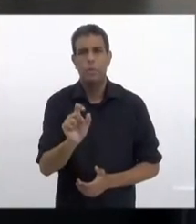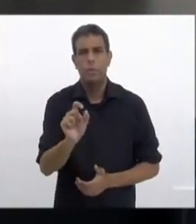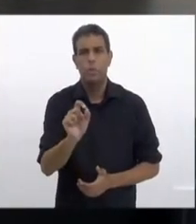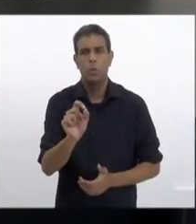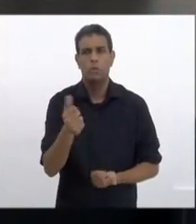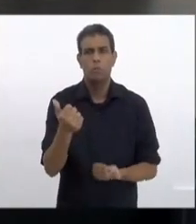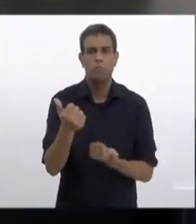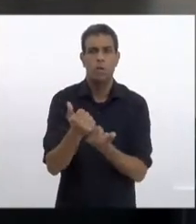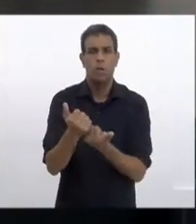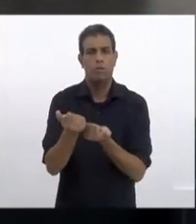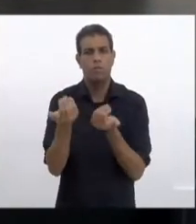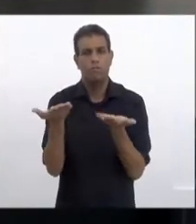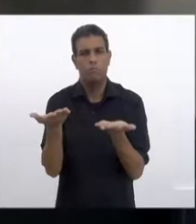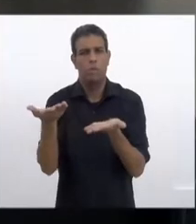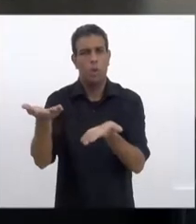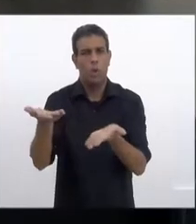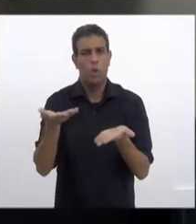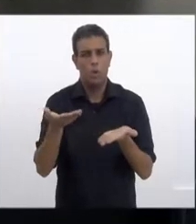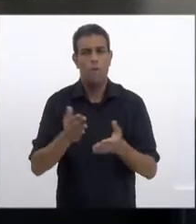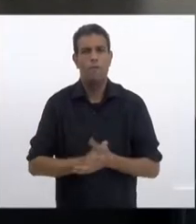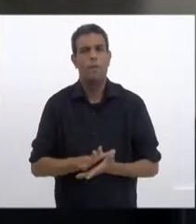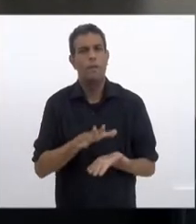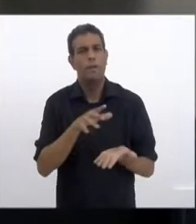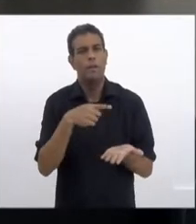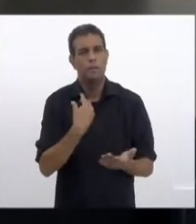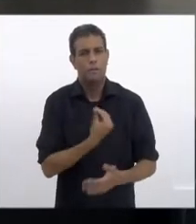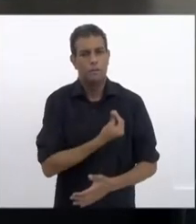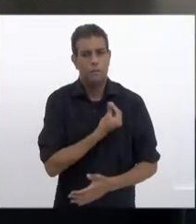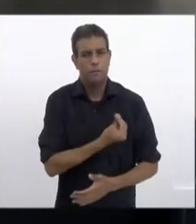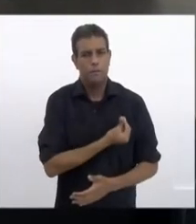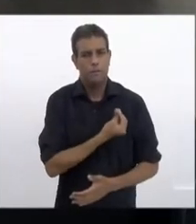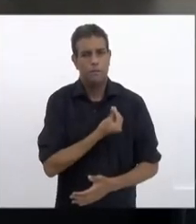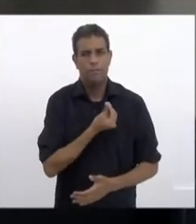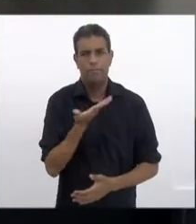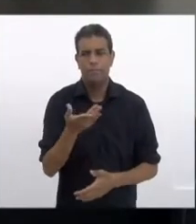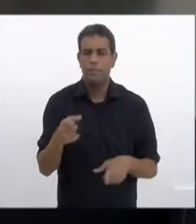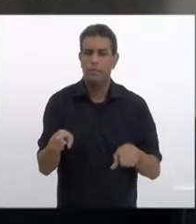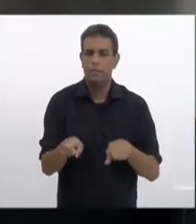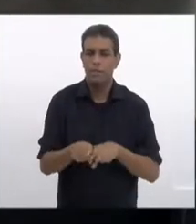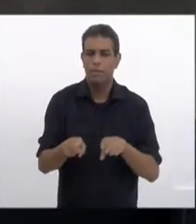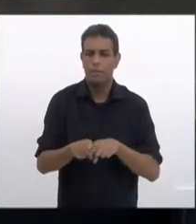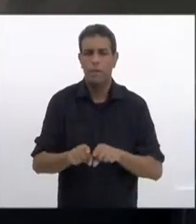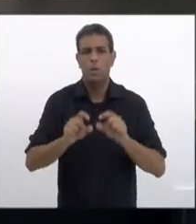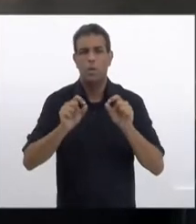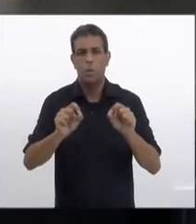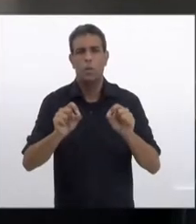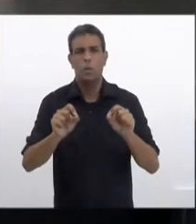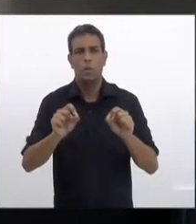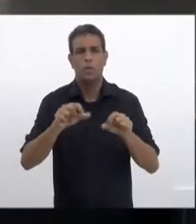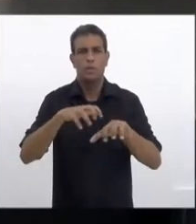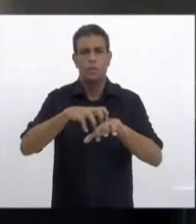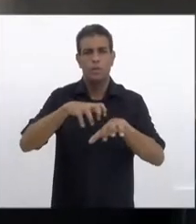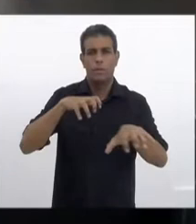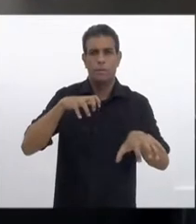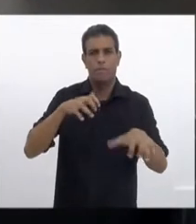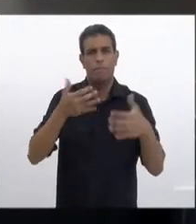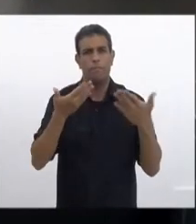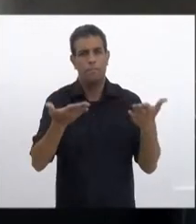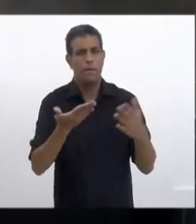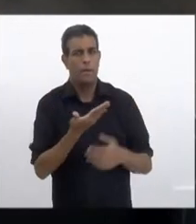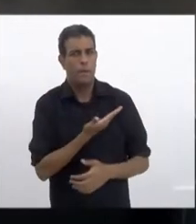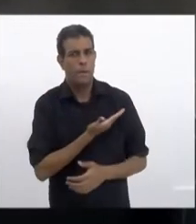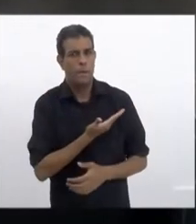a nossa convidada. E eu quero registrar aqui a presença de uma forma híbrida da nossa